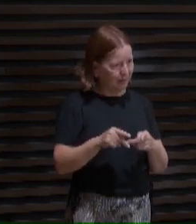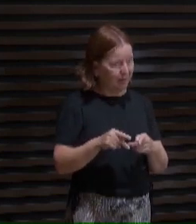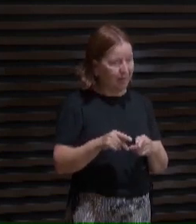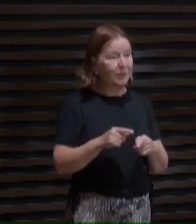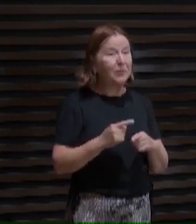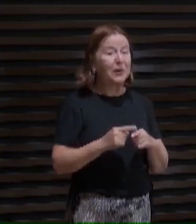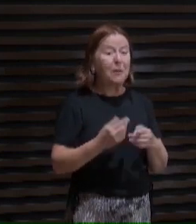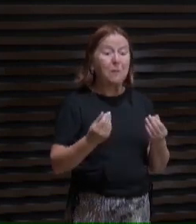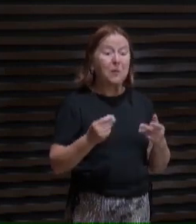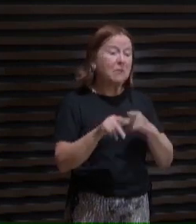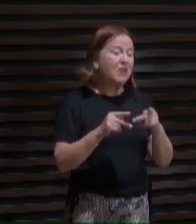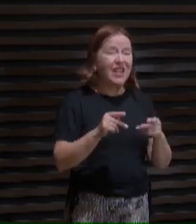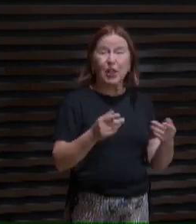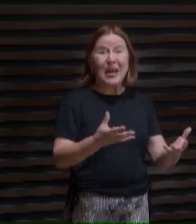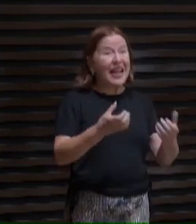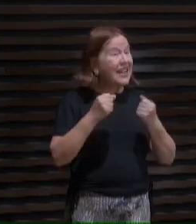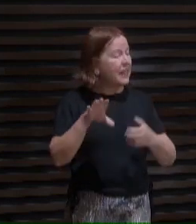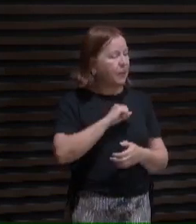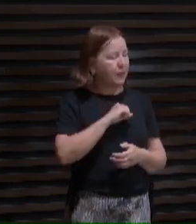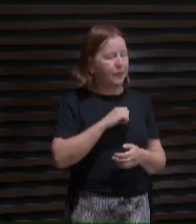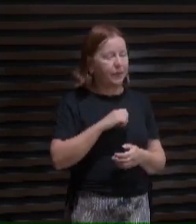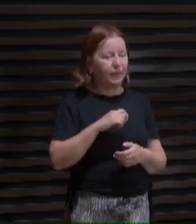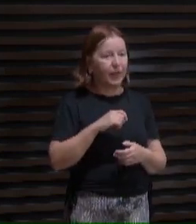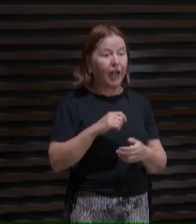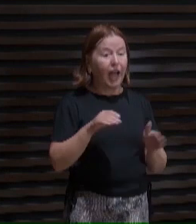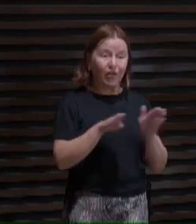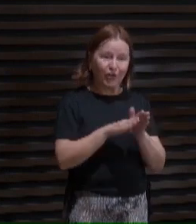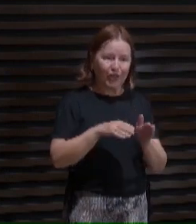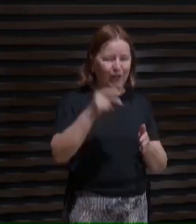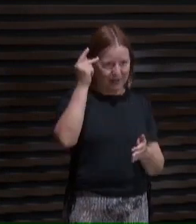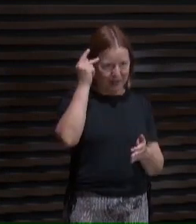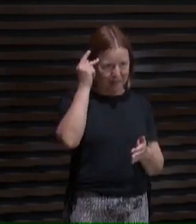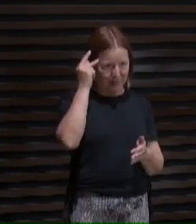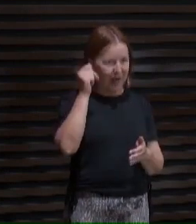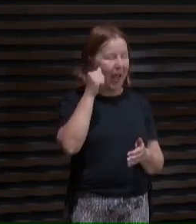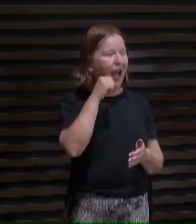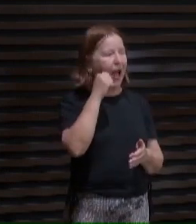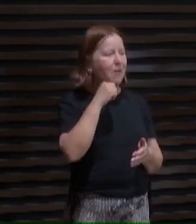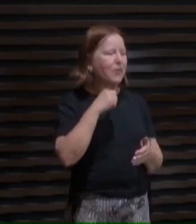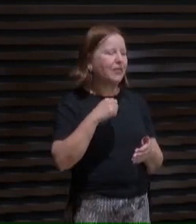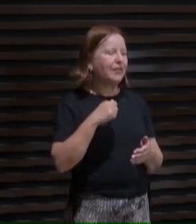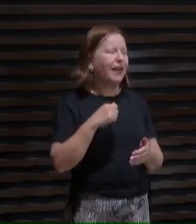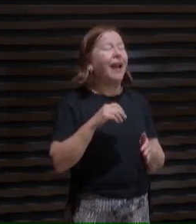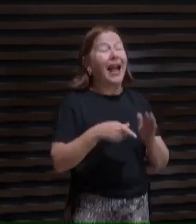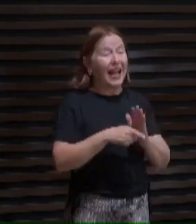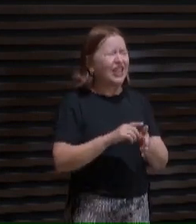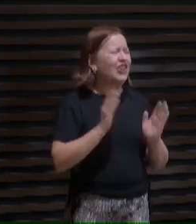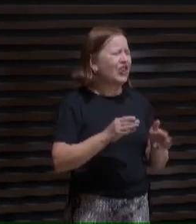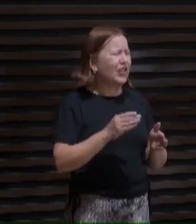interessante. Quando o avião desceu em São Paulo, ela disse assim, porque ela já tinha me perguntado se eu era filósofo, se